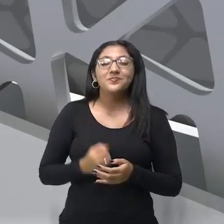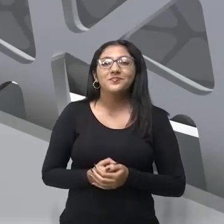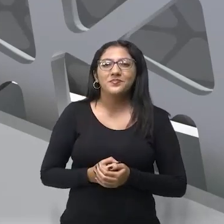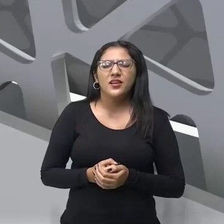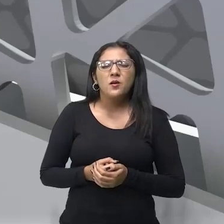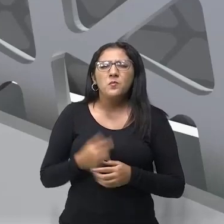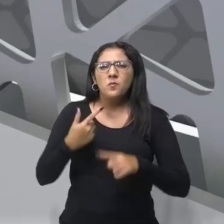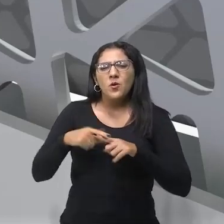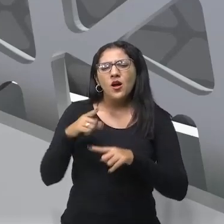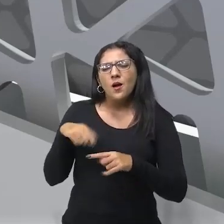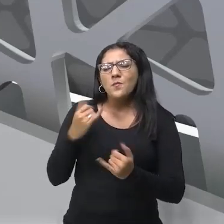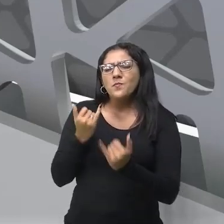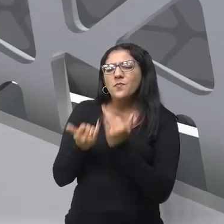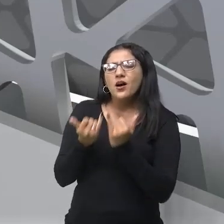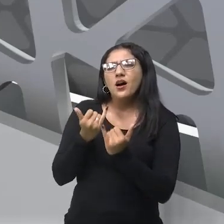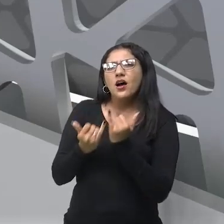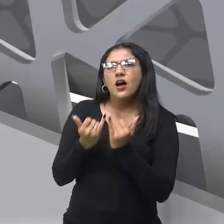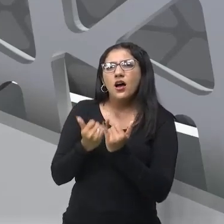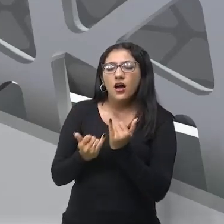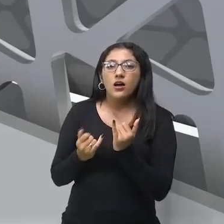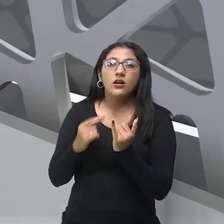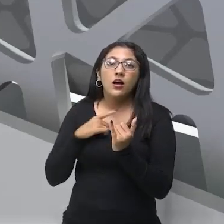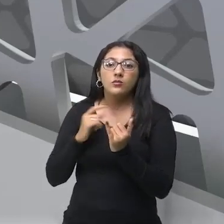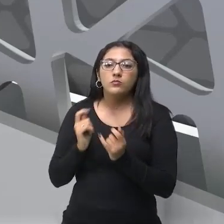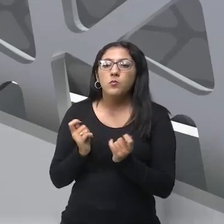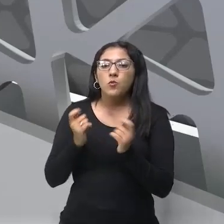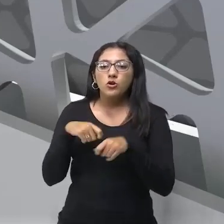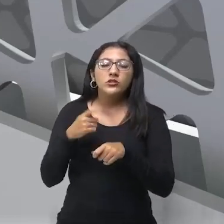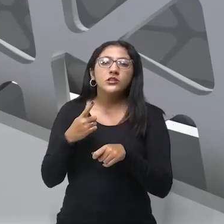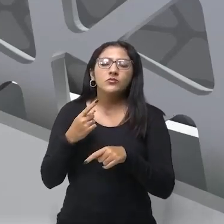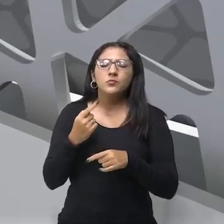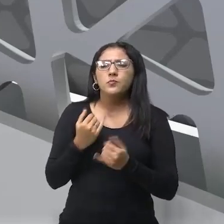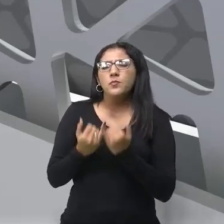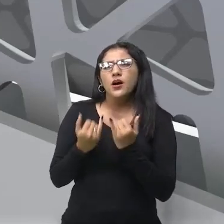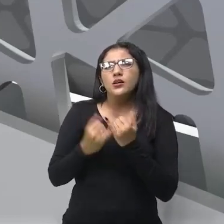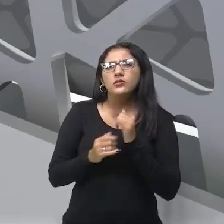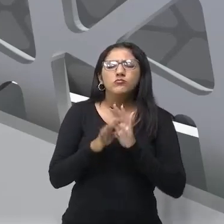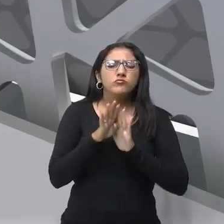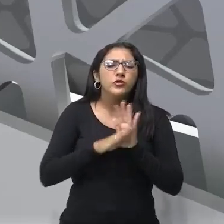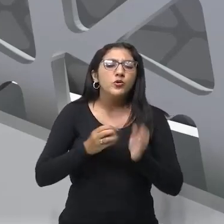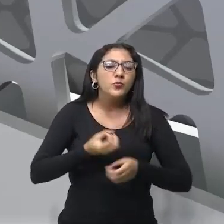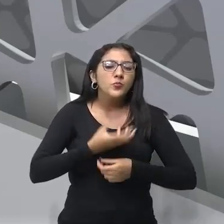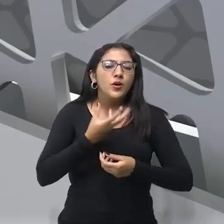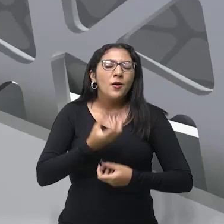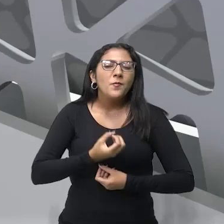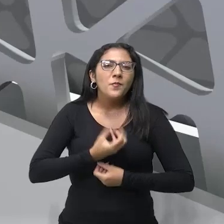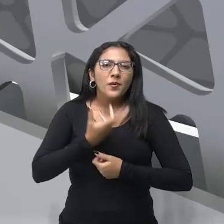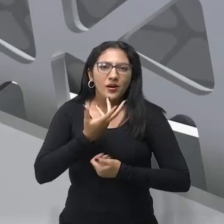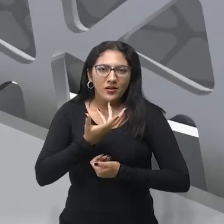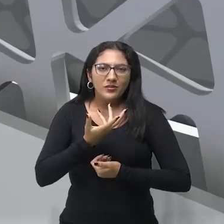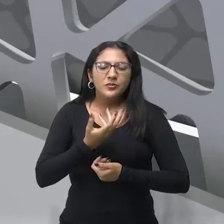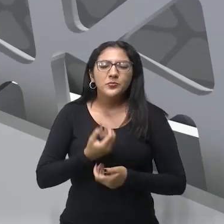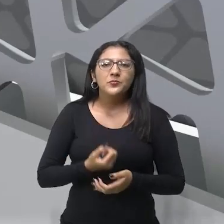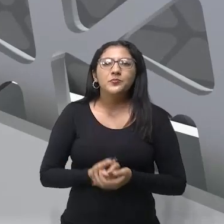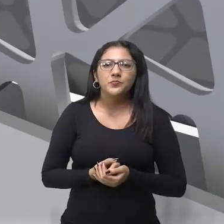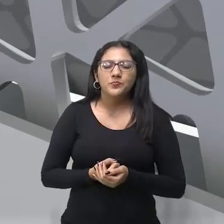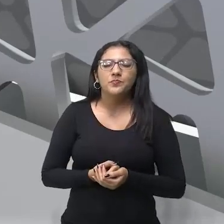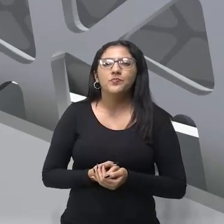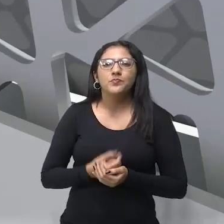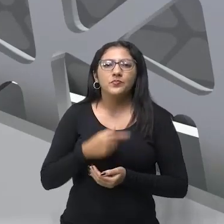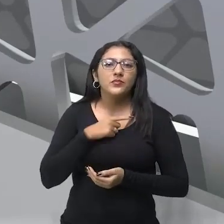Essa semelhança foi utilizada para escrever uma canção. Sabiam disso? Uma canção do grupo Raízes Caboclas,